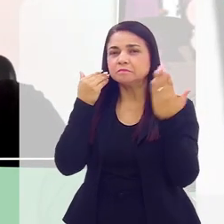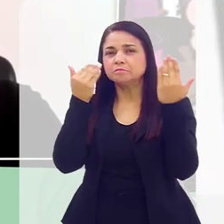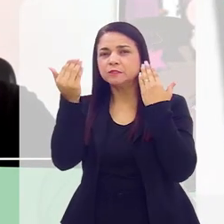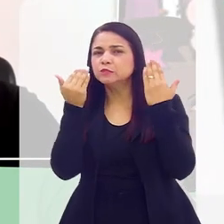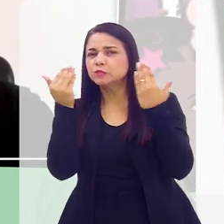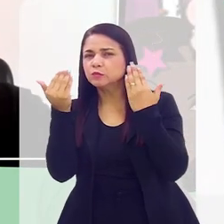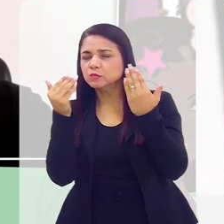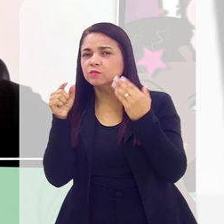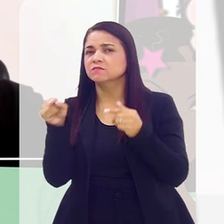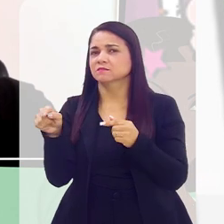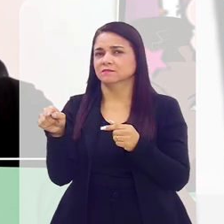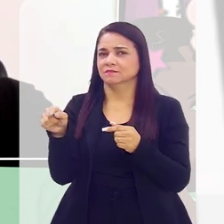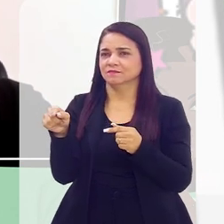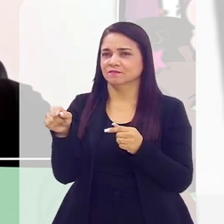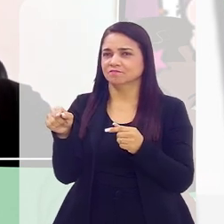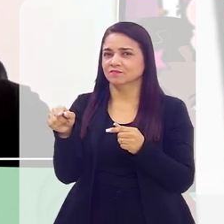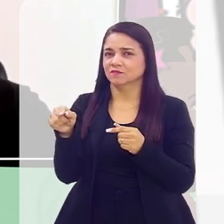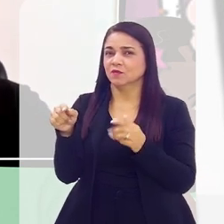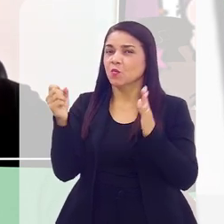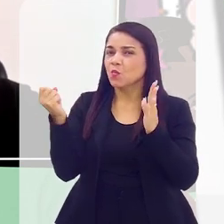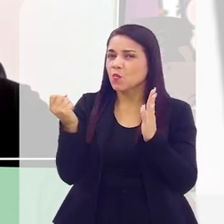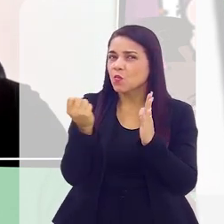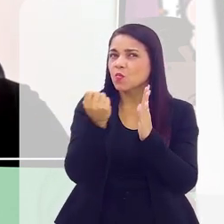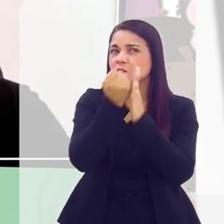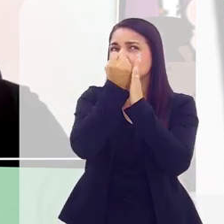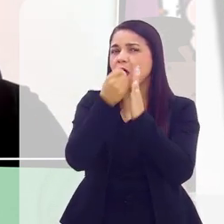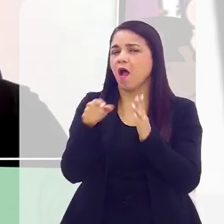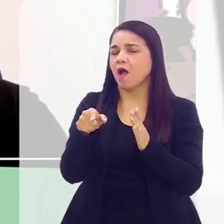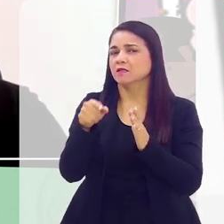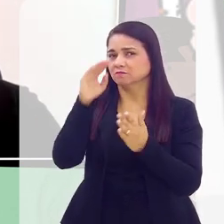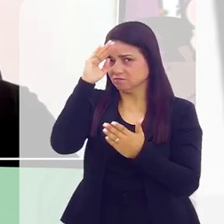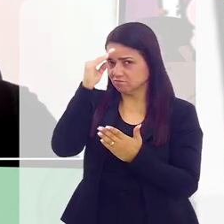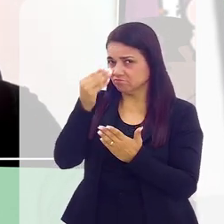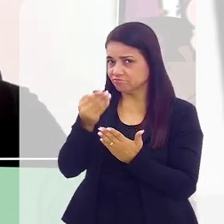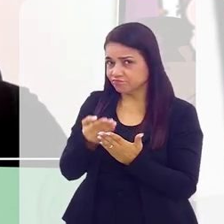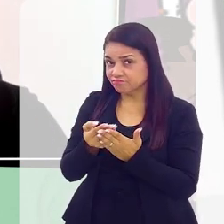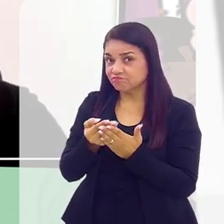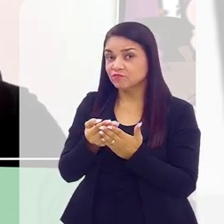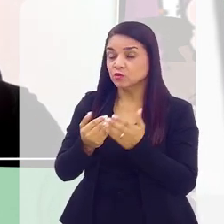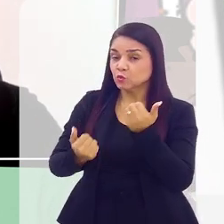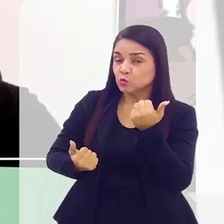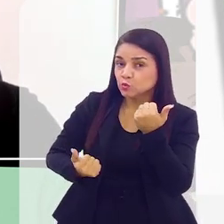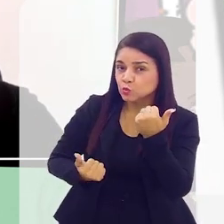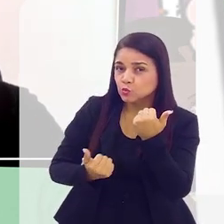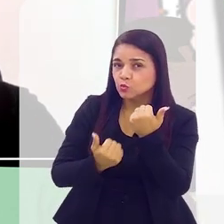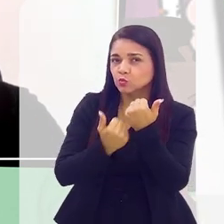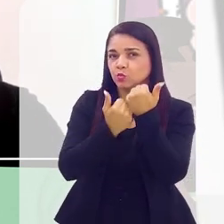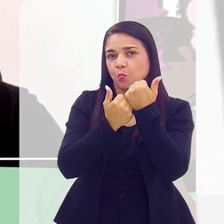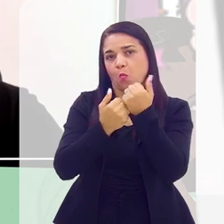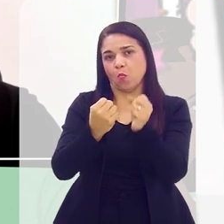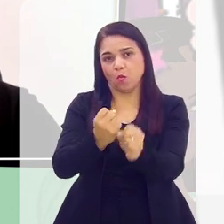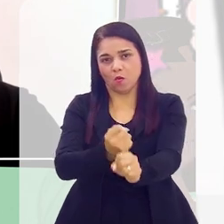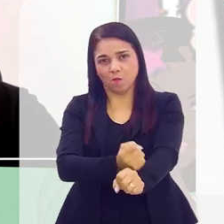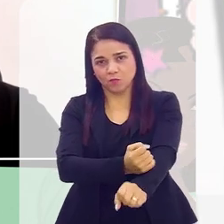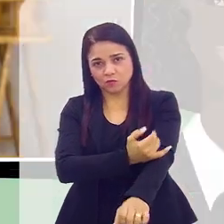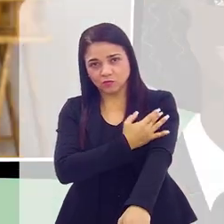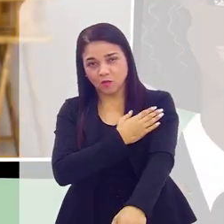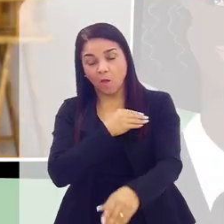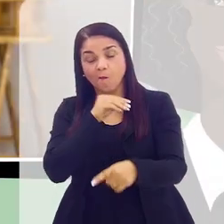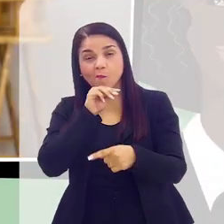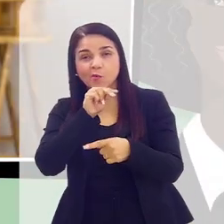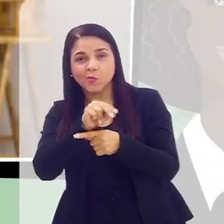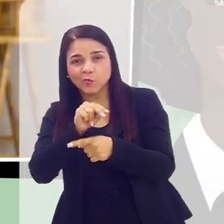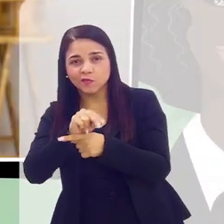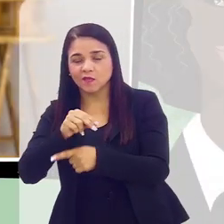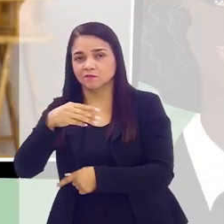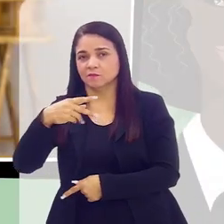enquanto psicóloga, qual o impacto que você acredita desse suporte emocional para